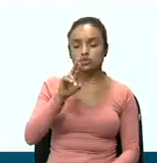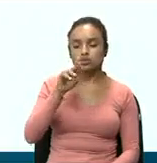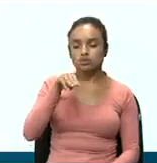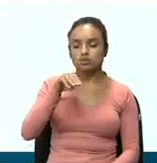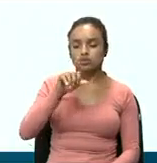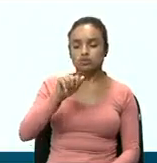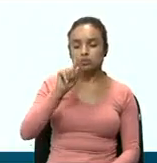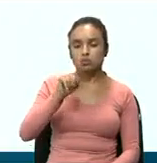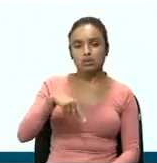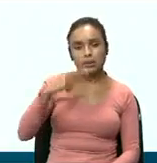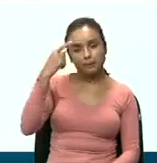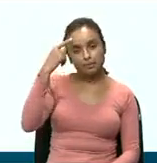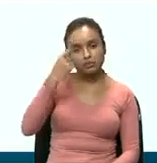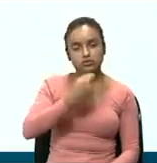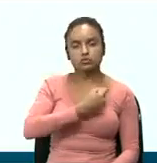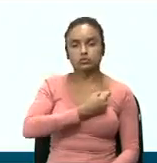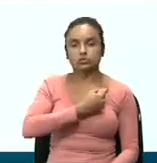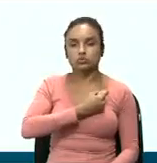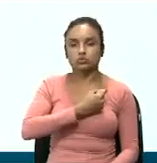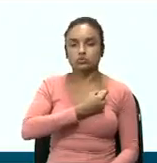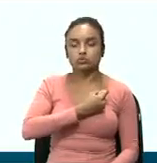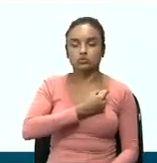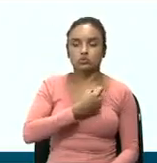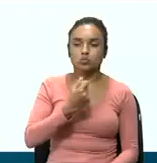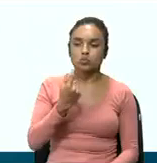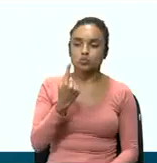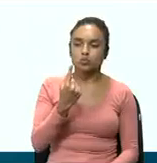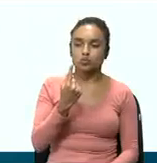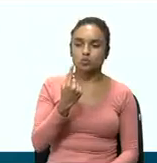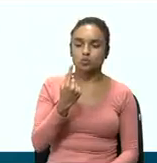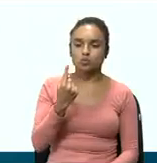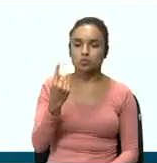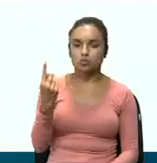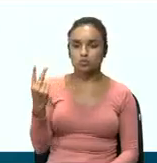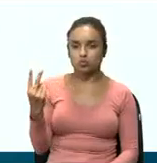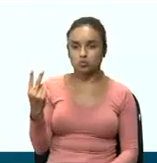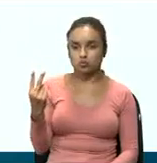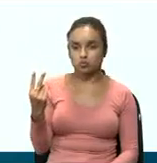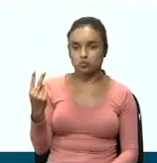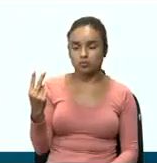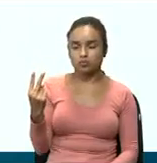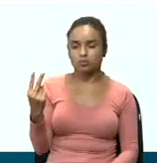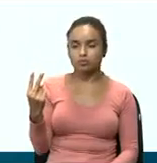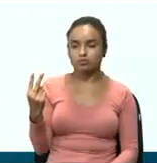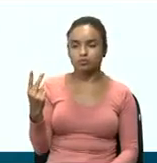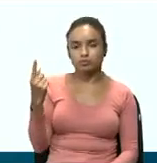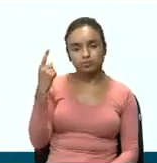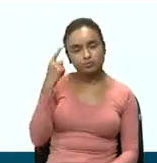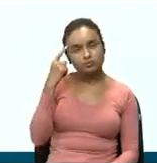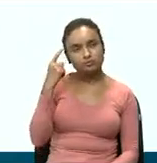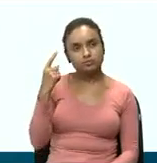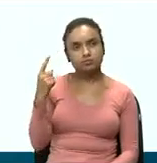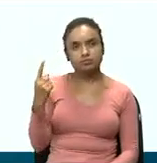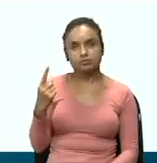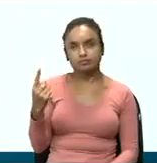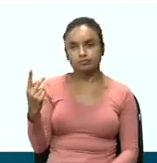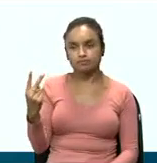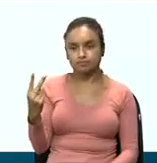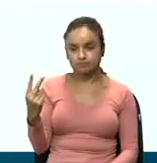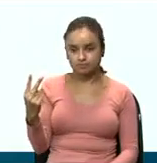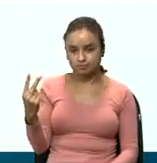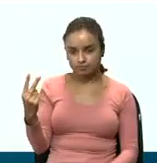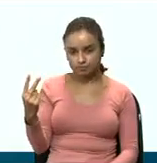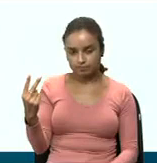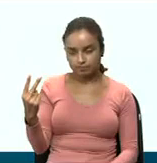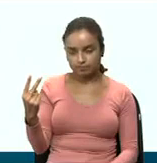em números. Vamos pensar em 1 e 2. Né? Vamos pensar em 2 e 3, fica mais fácil